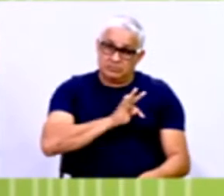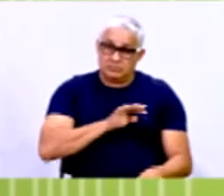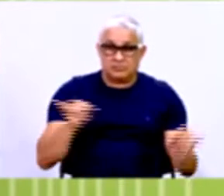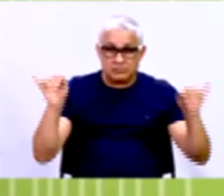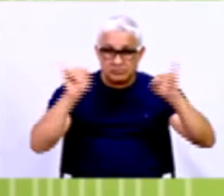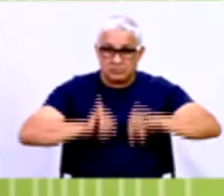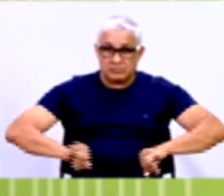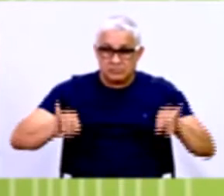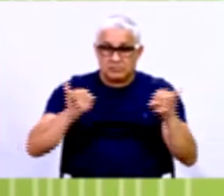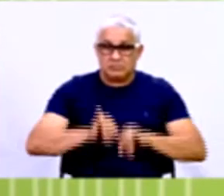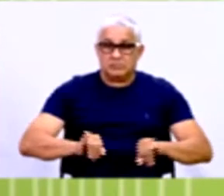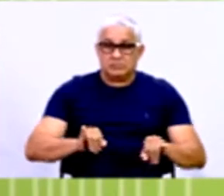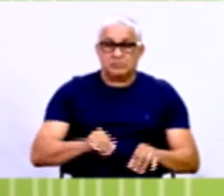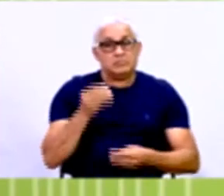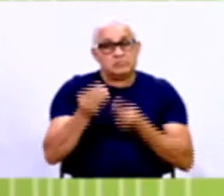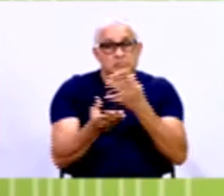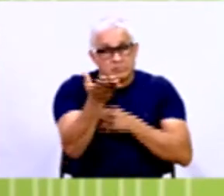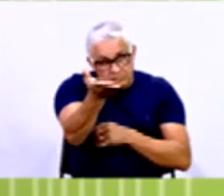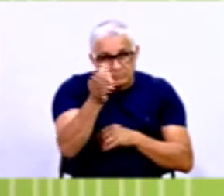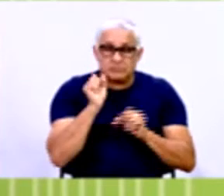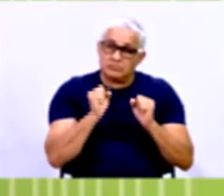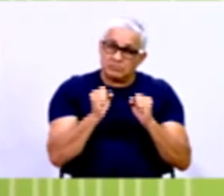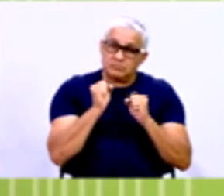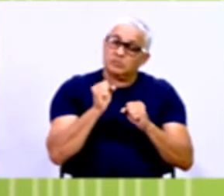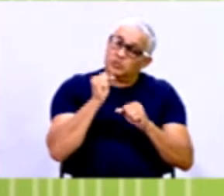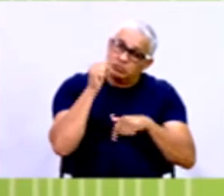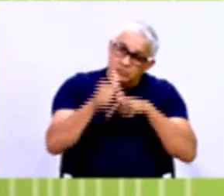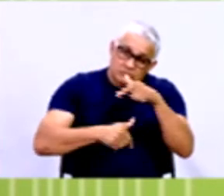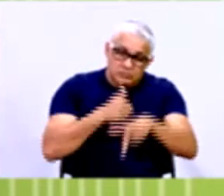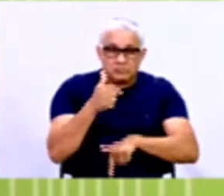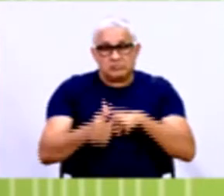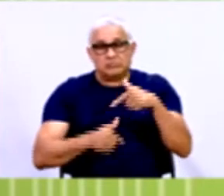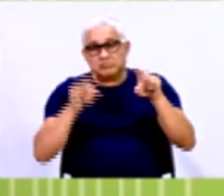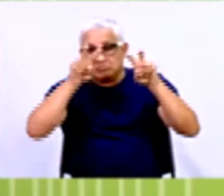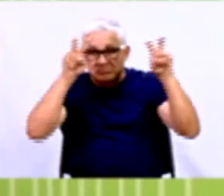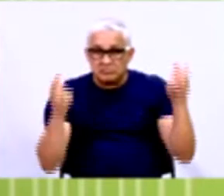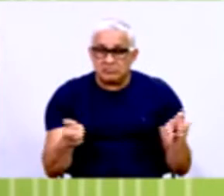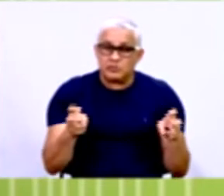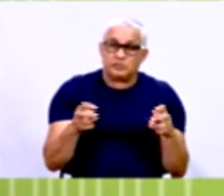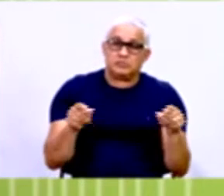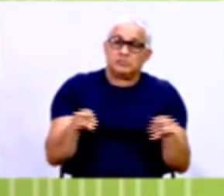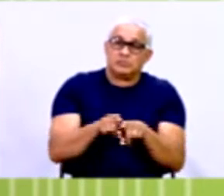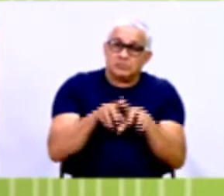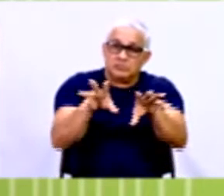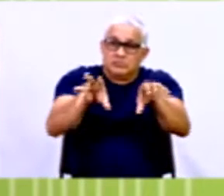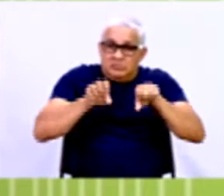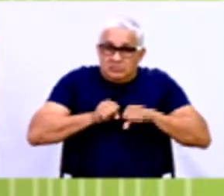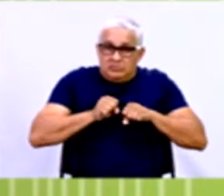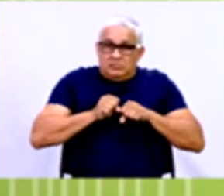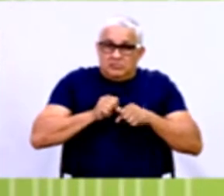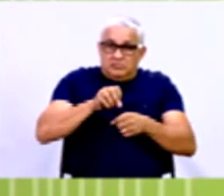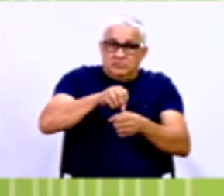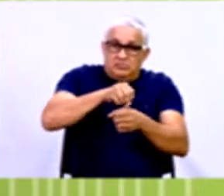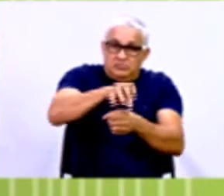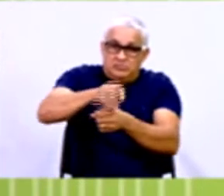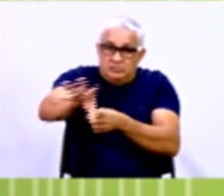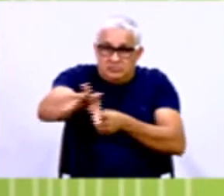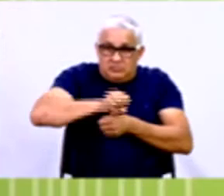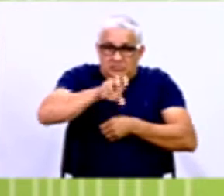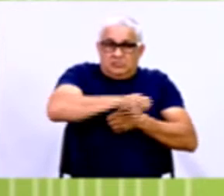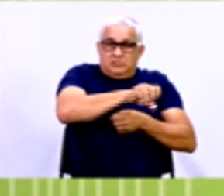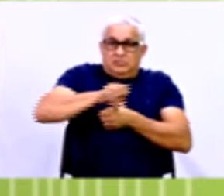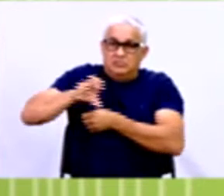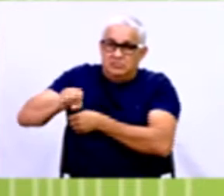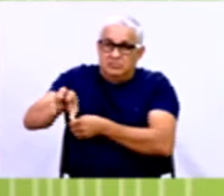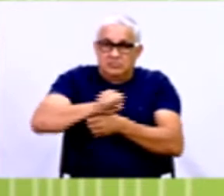Como você, como técnico em informática, pode trabalhar essa temática, como você pode se apropriar desse conteúdo e levar para a